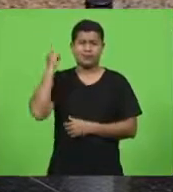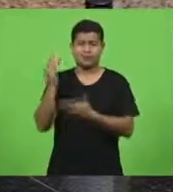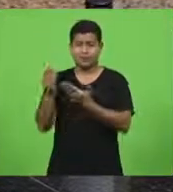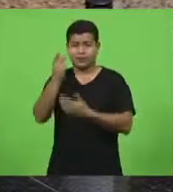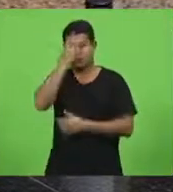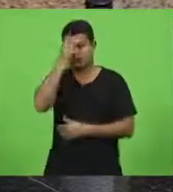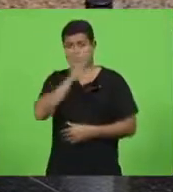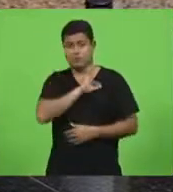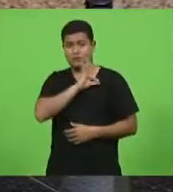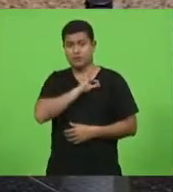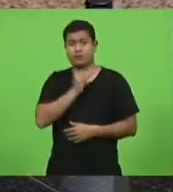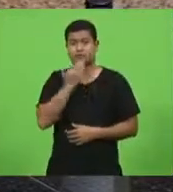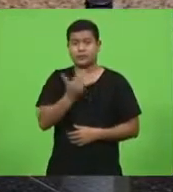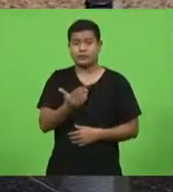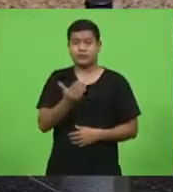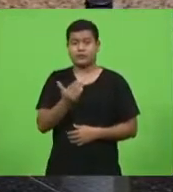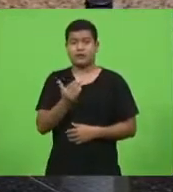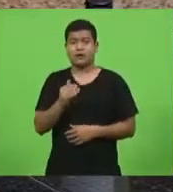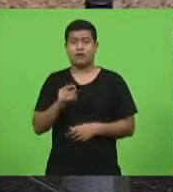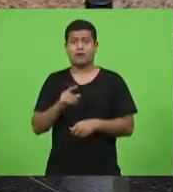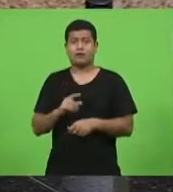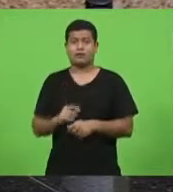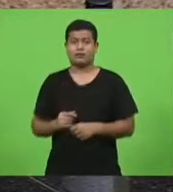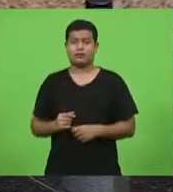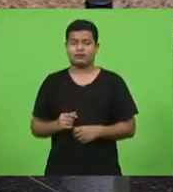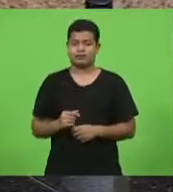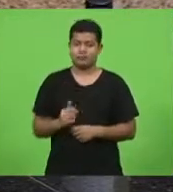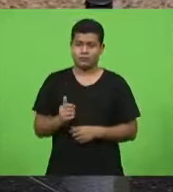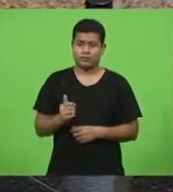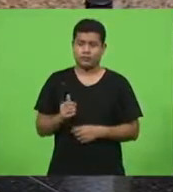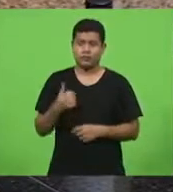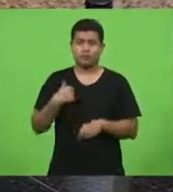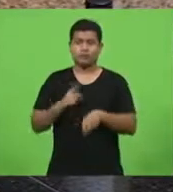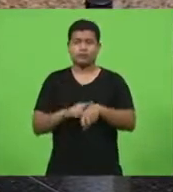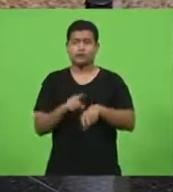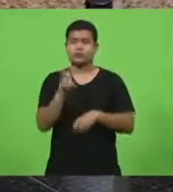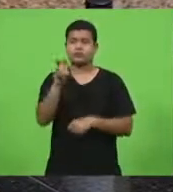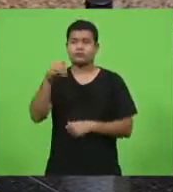o sujeito pedia ali, só zero tempo para mim ali, que eu não utilizei meus primeiros 5 minutos,